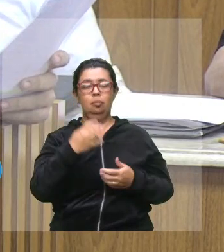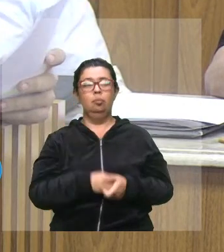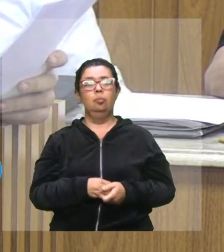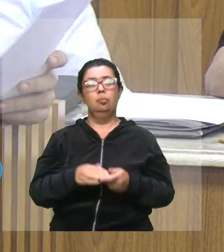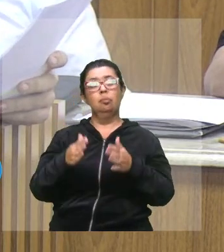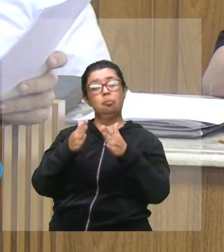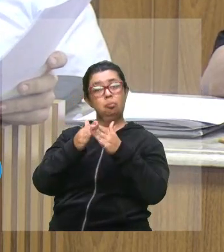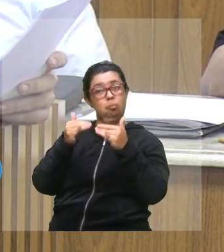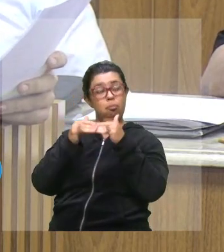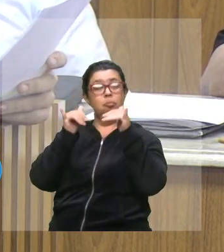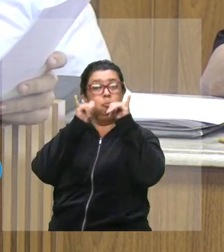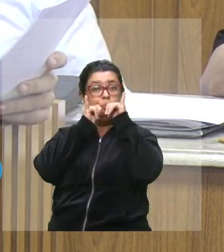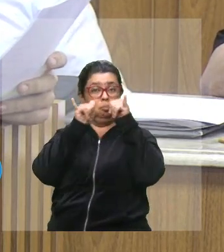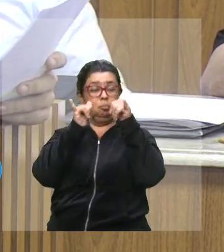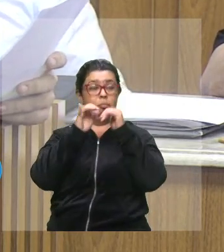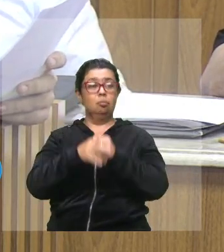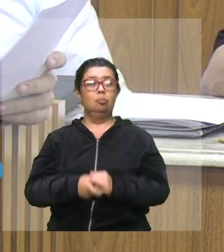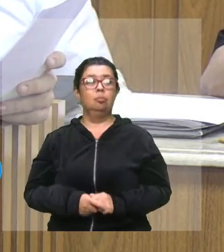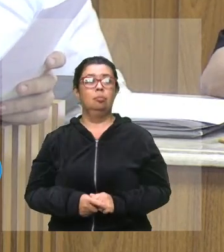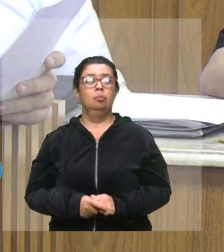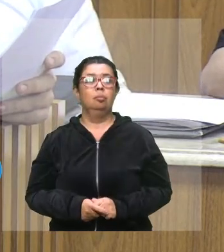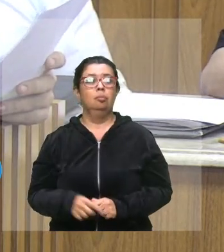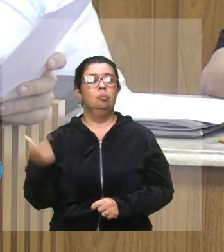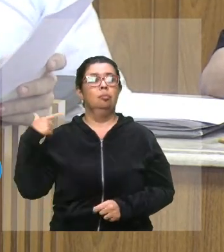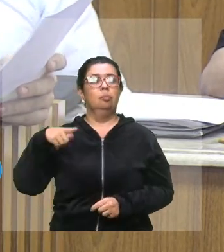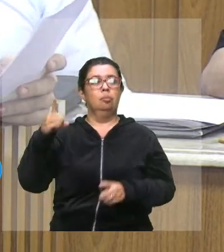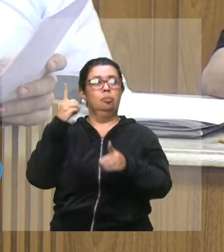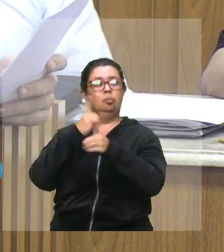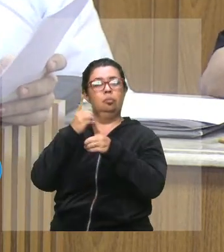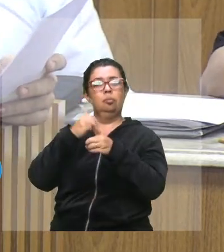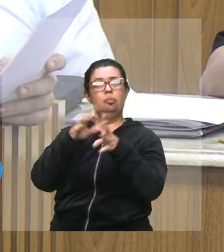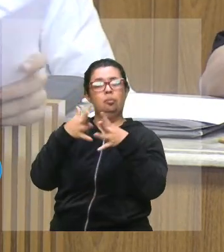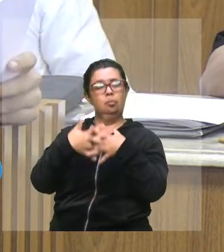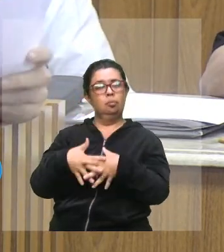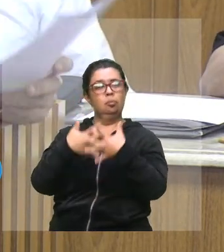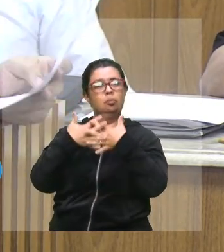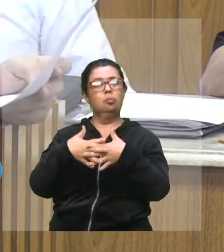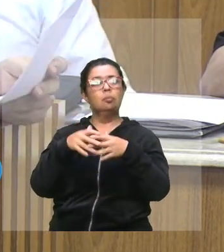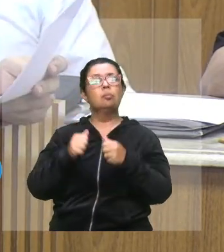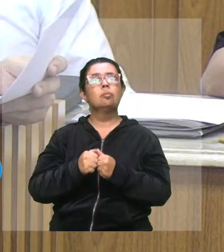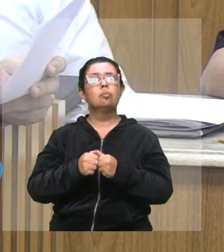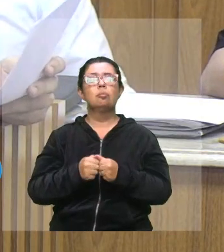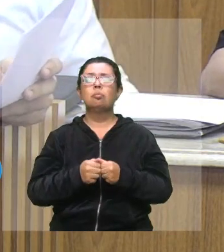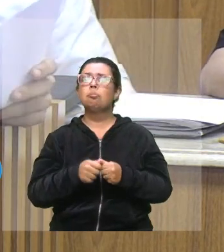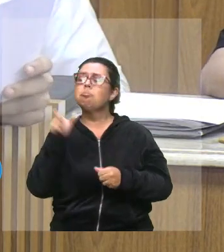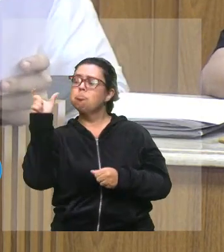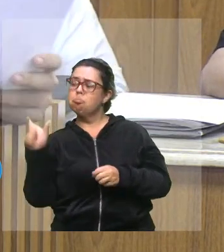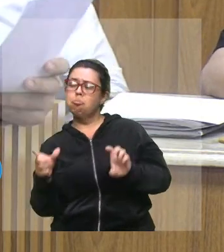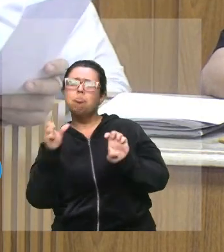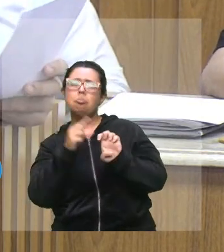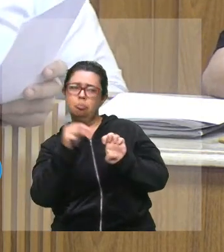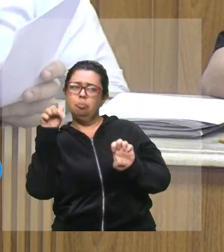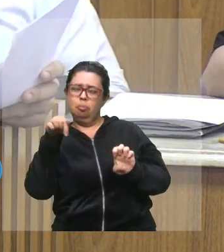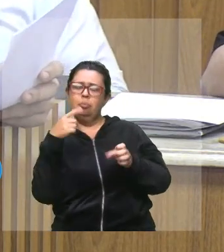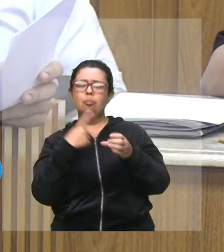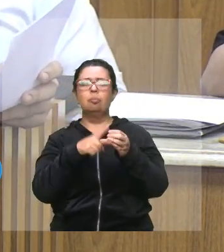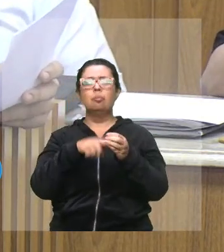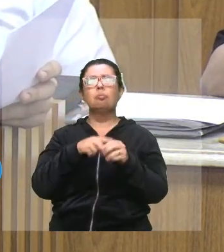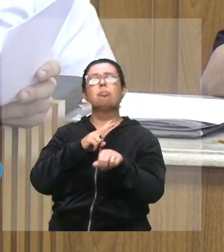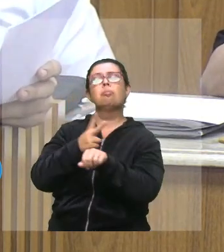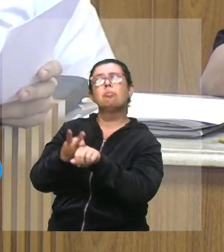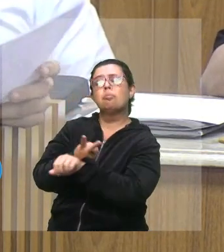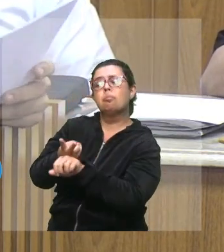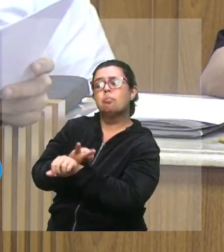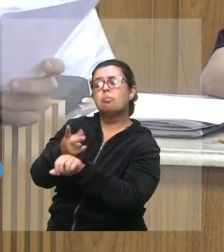algumas informações. A gente teve lá no encontro do Rotary, e uma empresária da nossa cidade me procurou para falar sobre